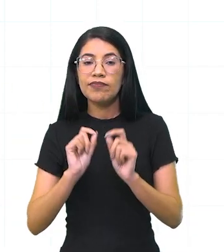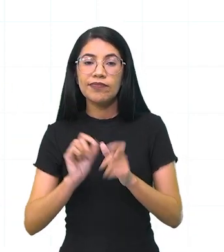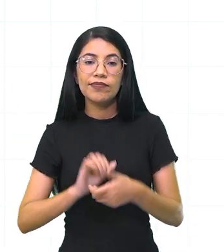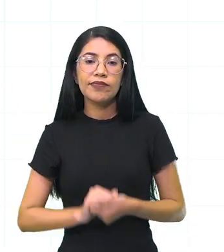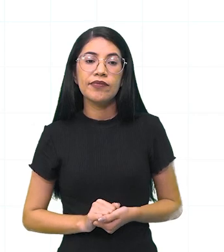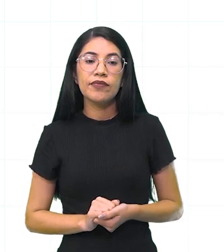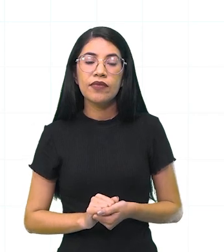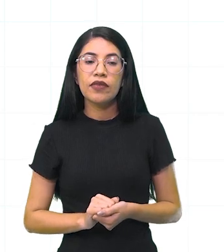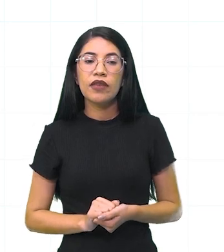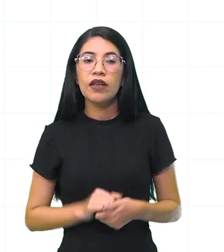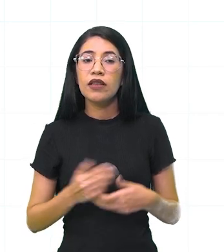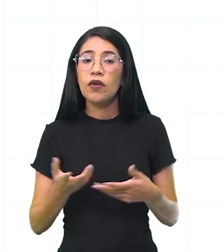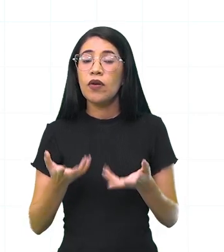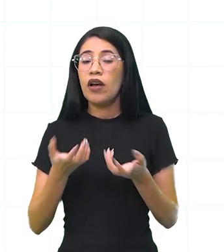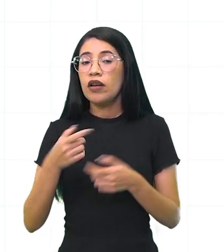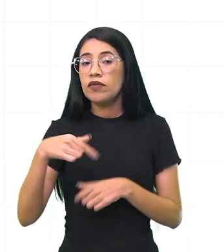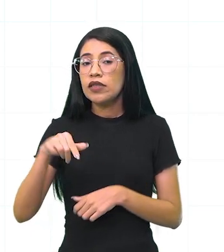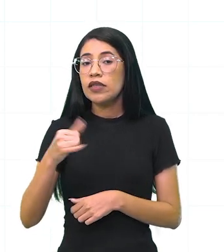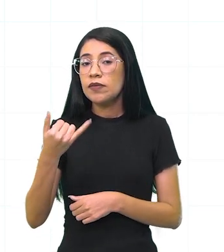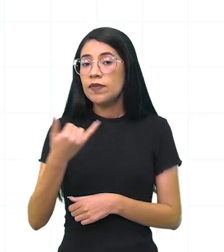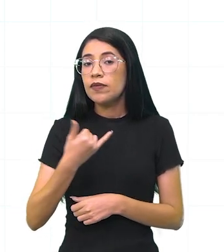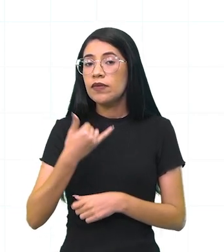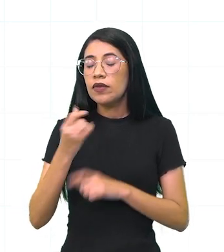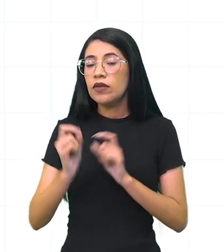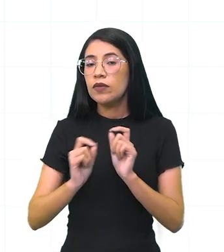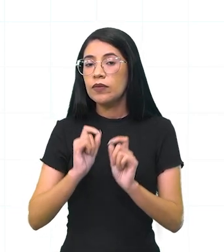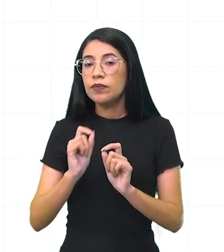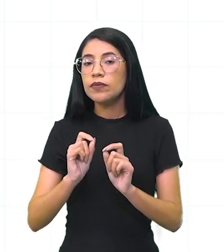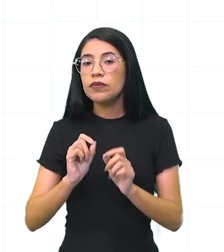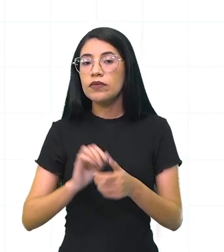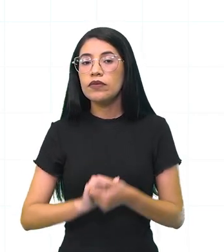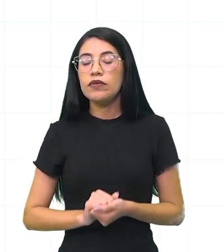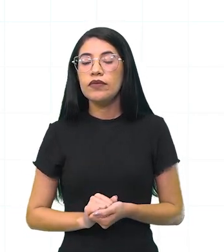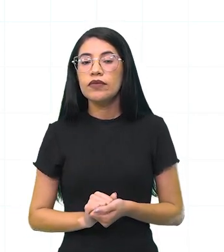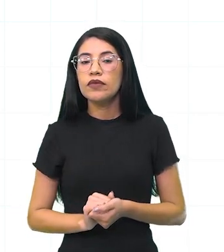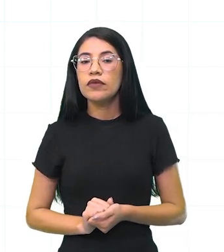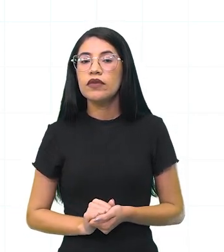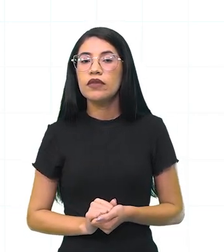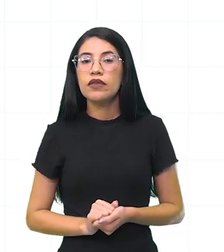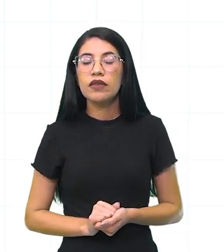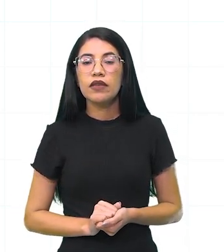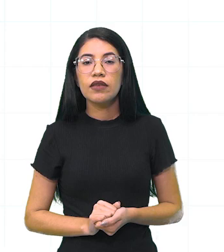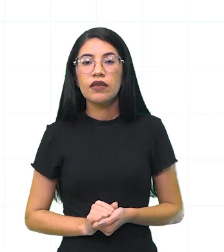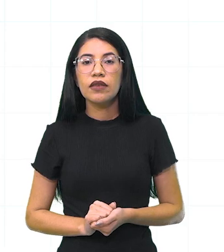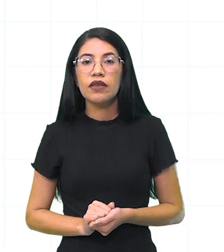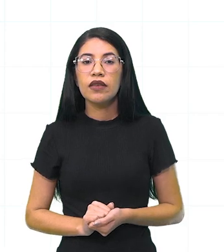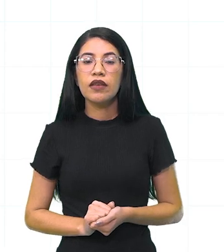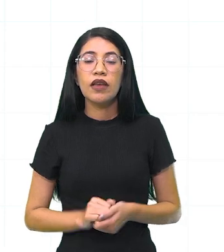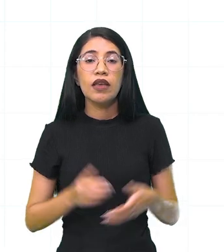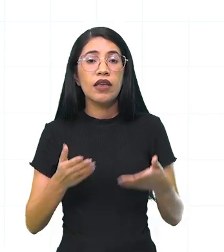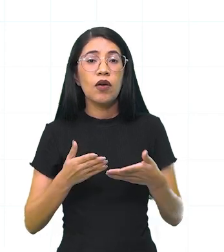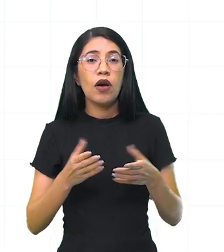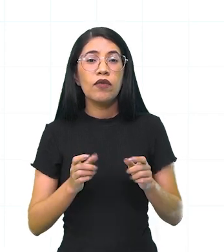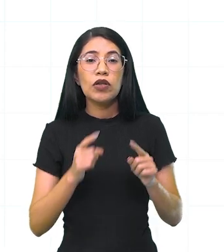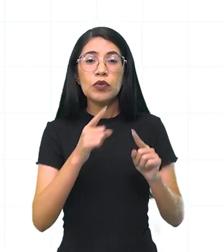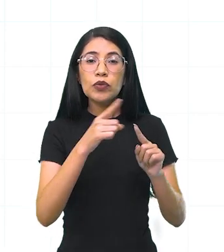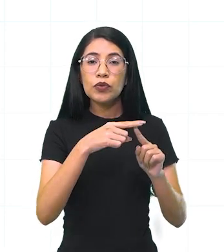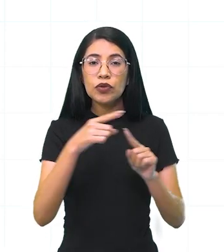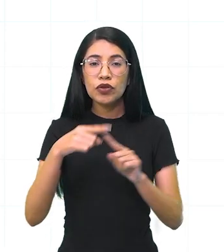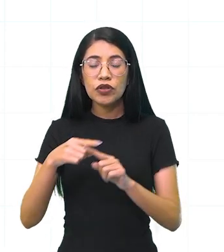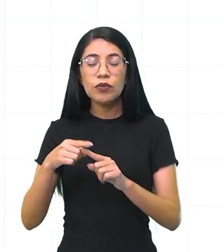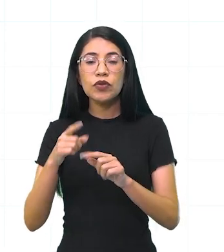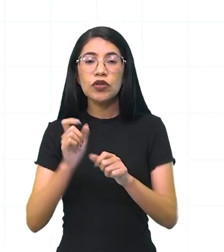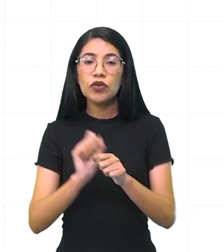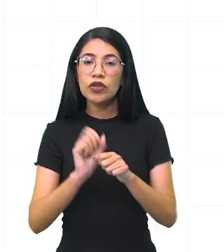que vocês, né, me digam aí, porque nós vamos começar a ver a classificação desses advérbios,